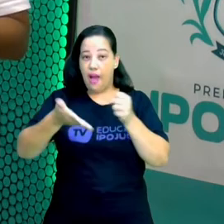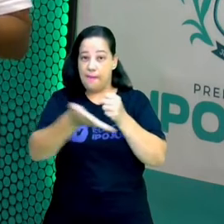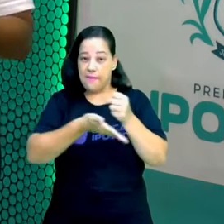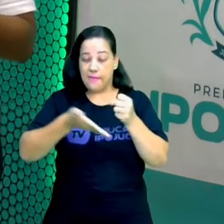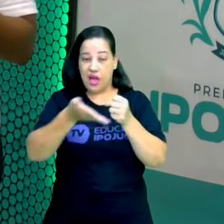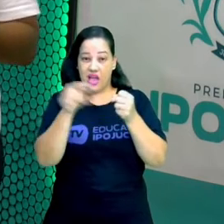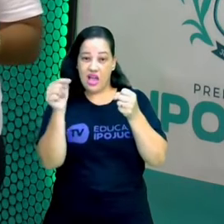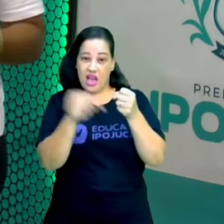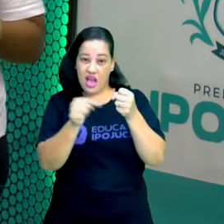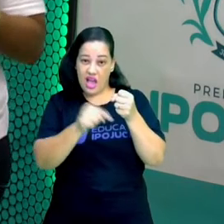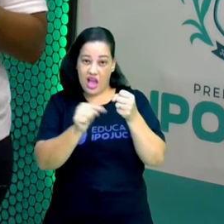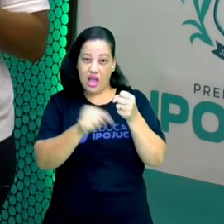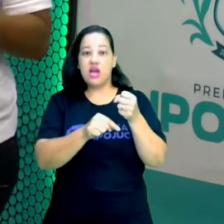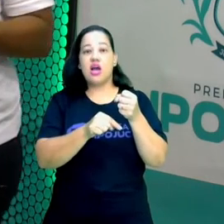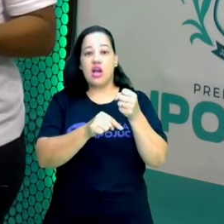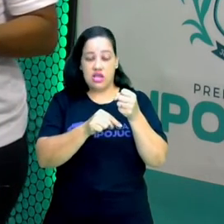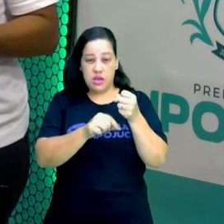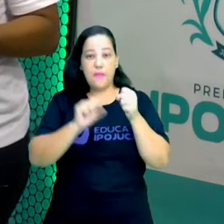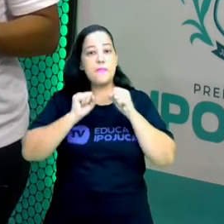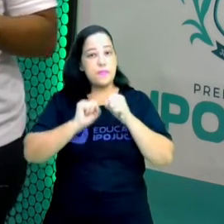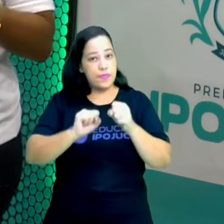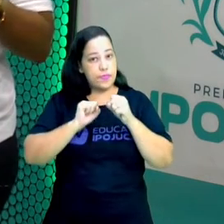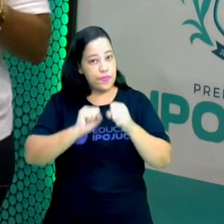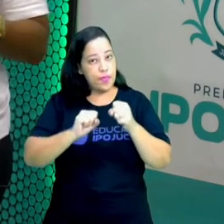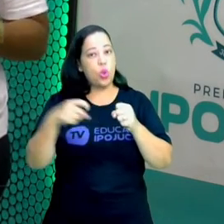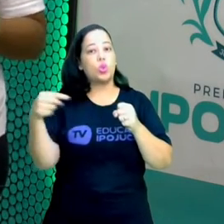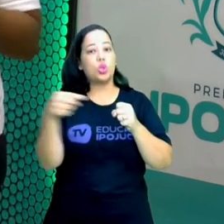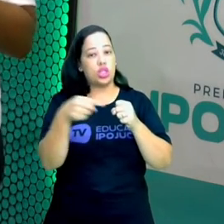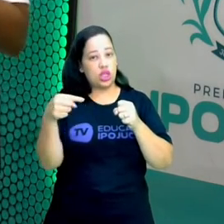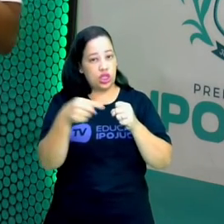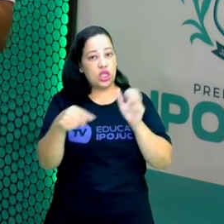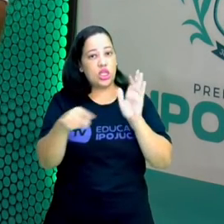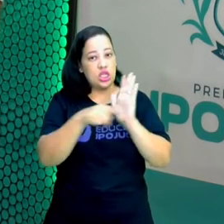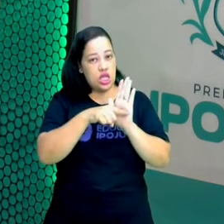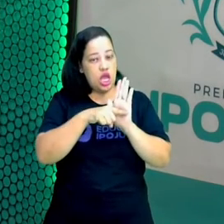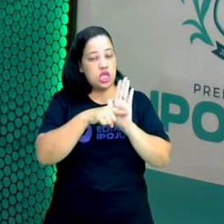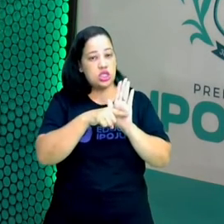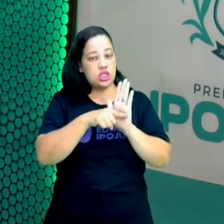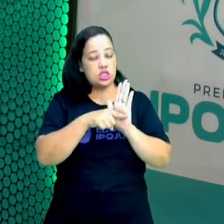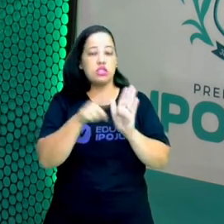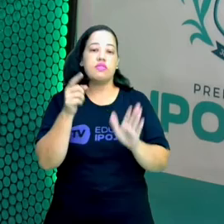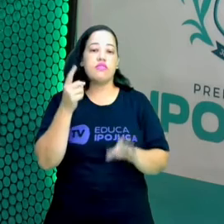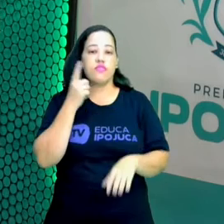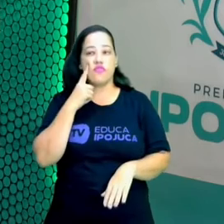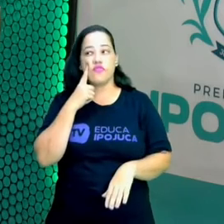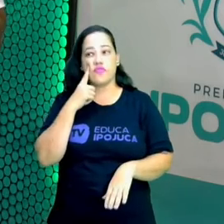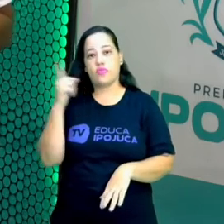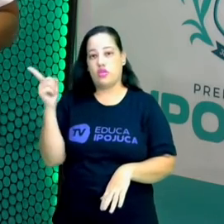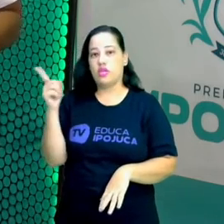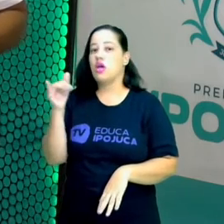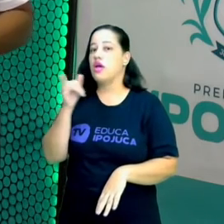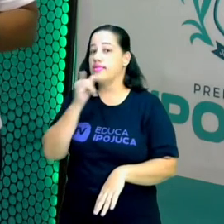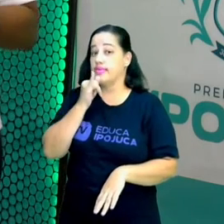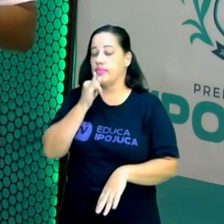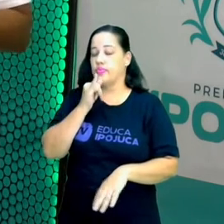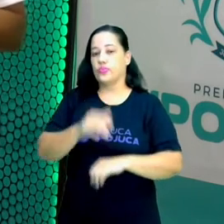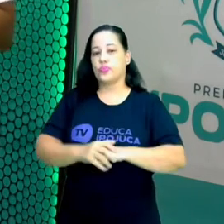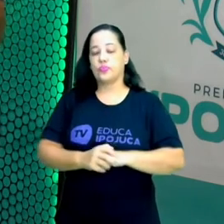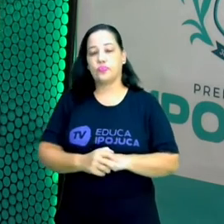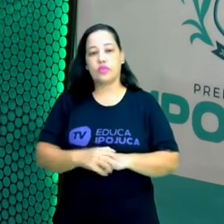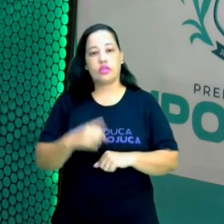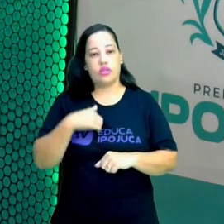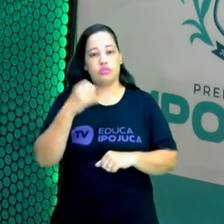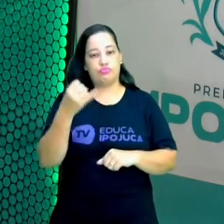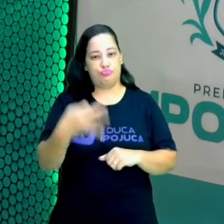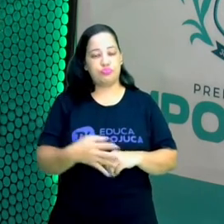também pode ser real negativa. Veja os exemplos. Veja o que eu quero dizer. Se